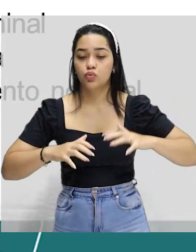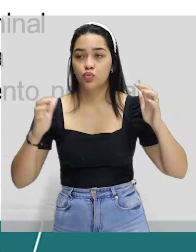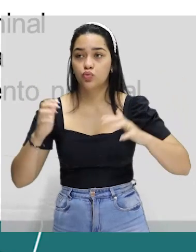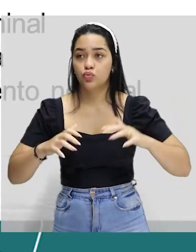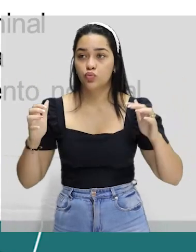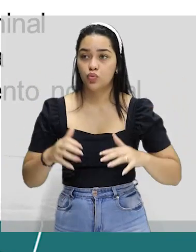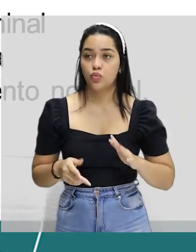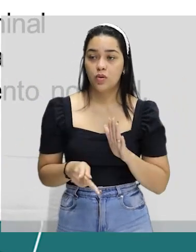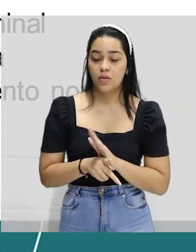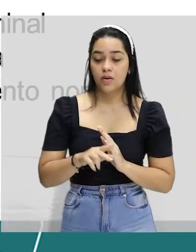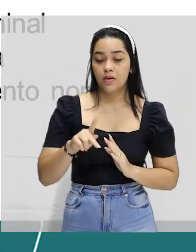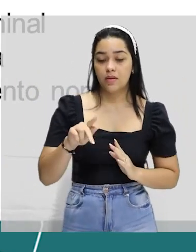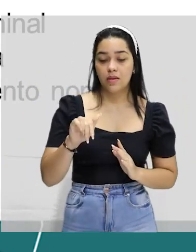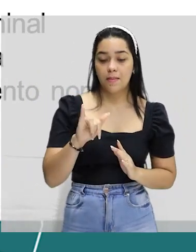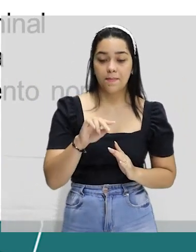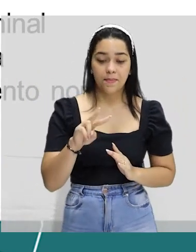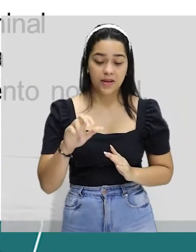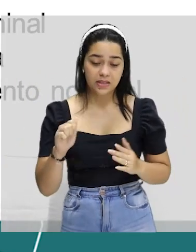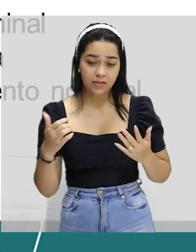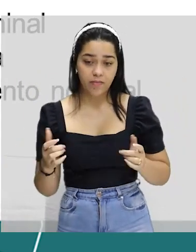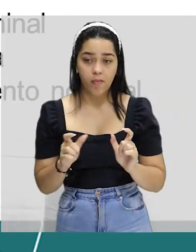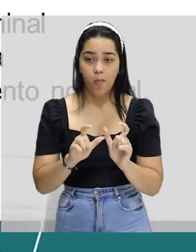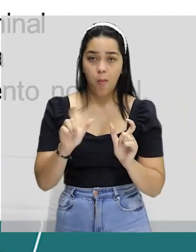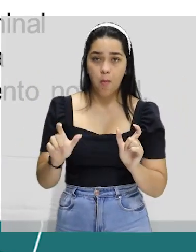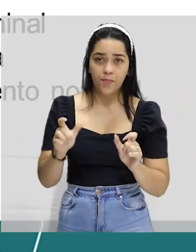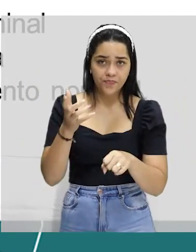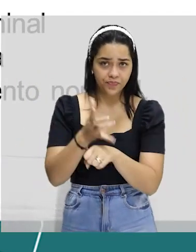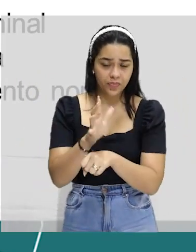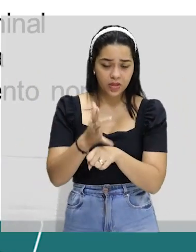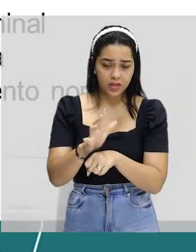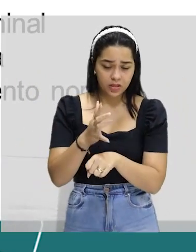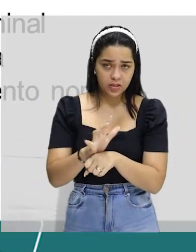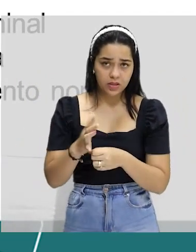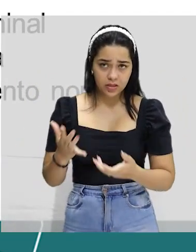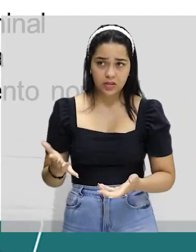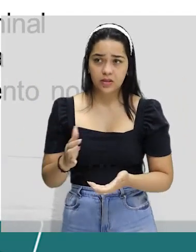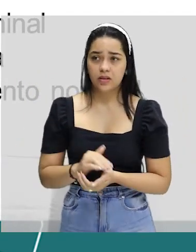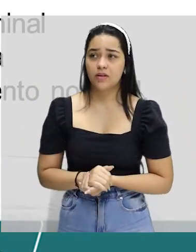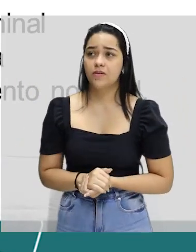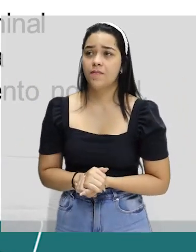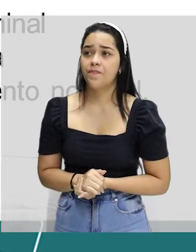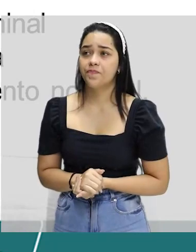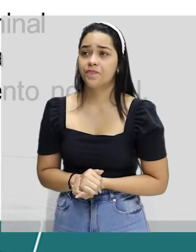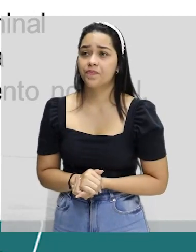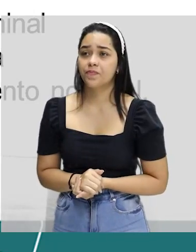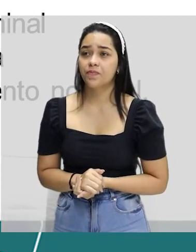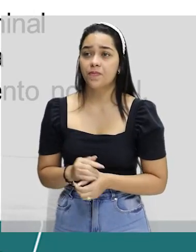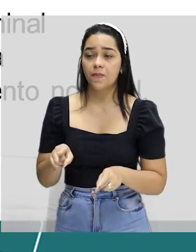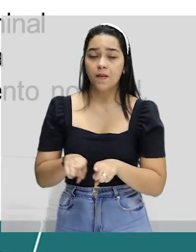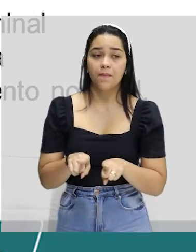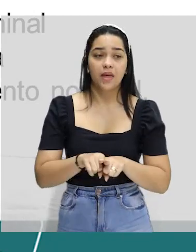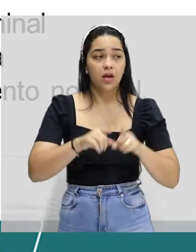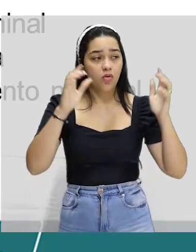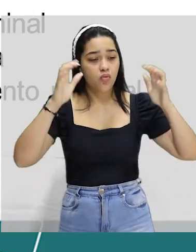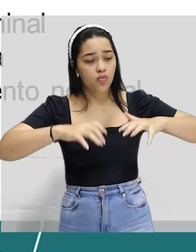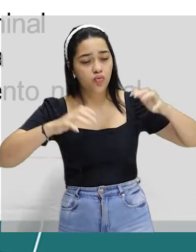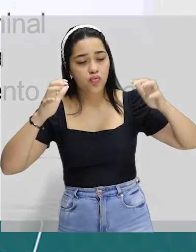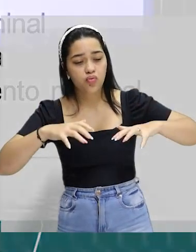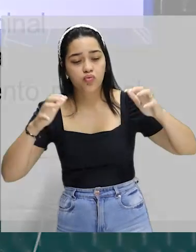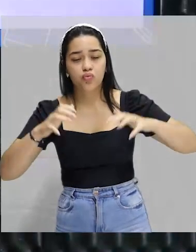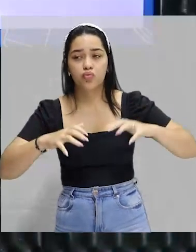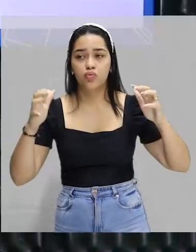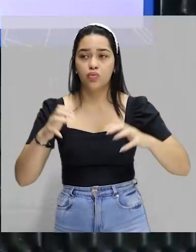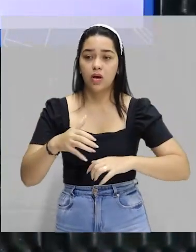o agente da passiva, é aquele termo que pratica ação e não é o sujeito, né? As chuvas